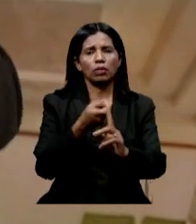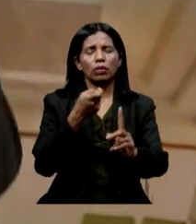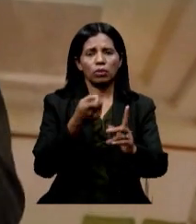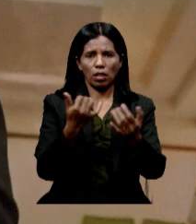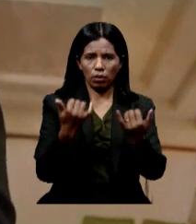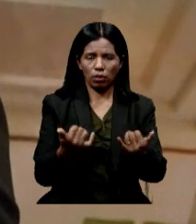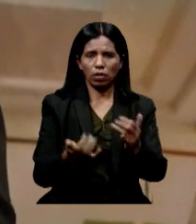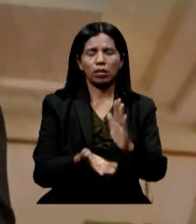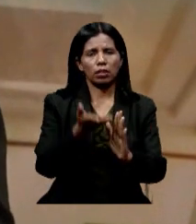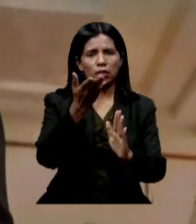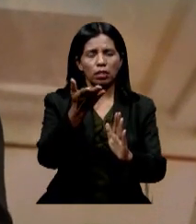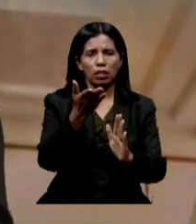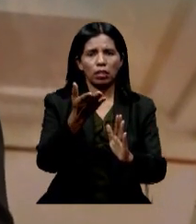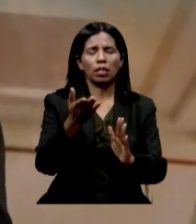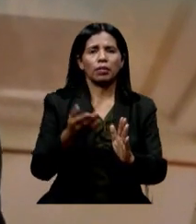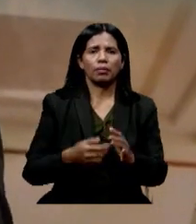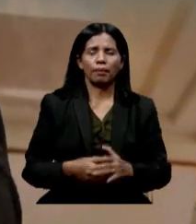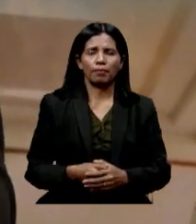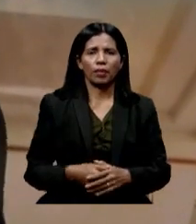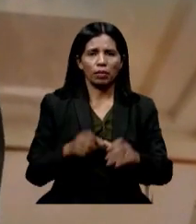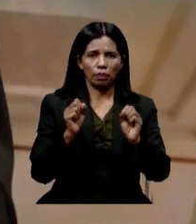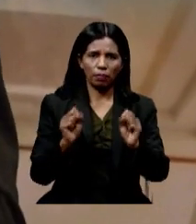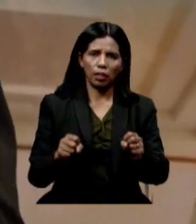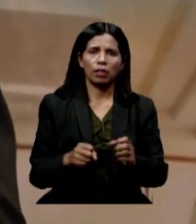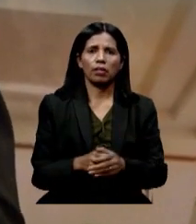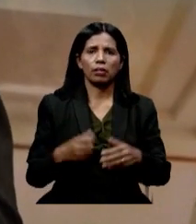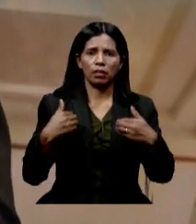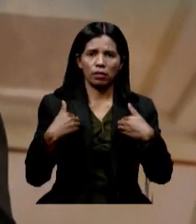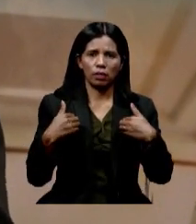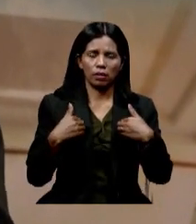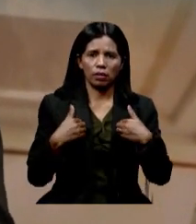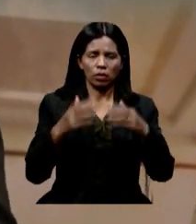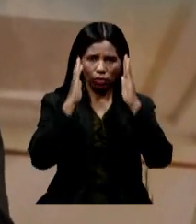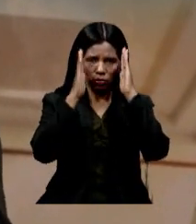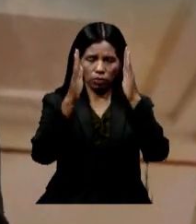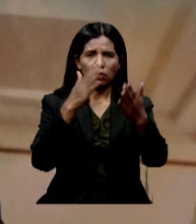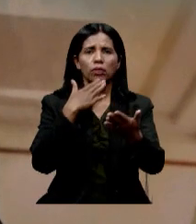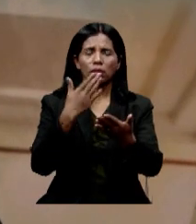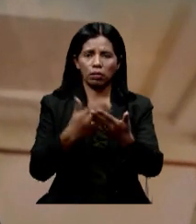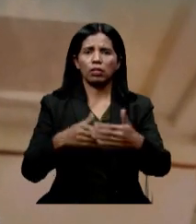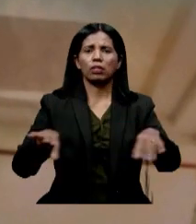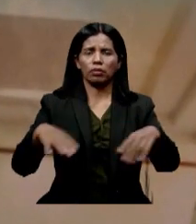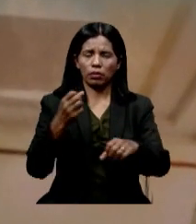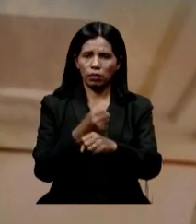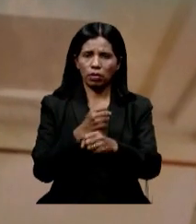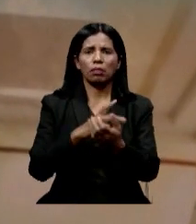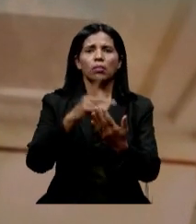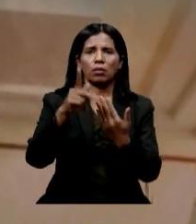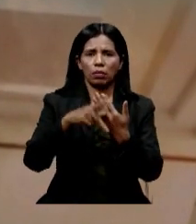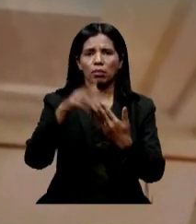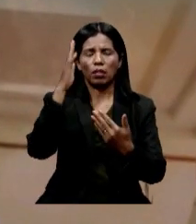agora sai tan tua para tu ne bele ia atenção dia piu ni esforço ne bem maka programa hanoi